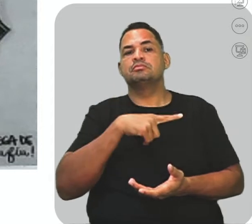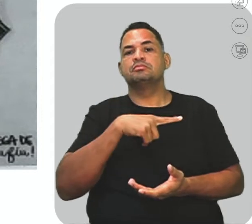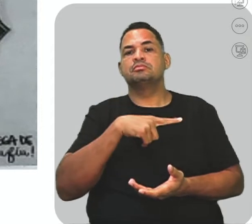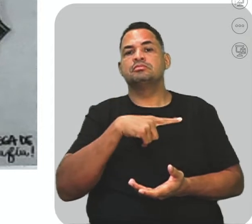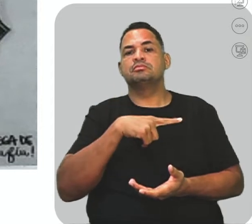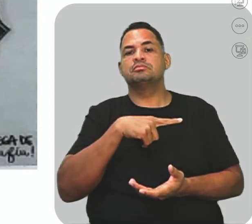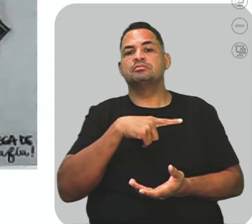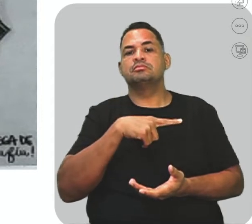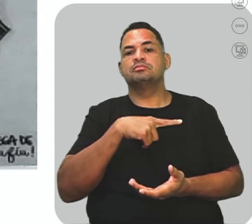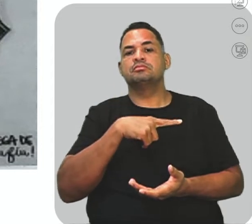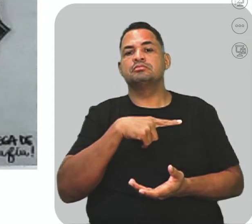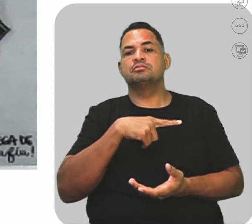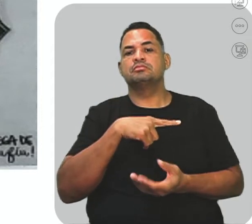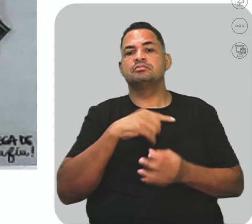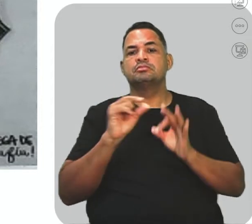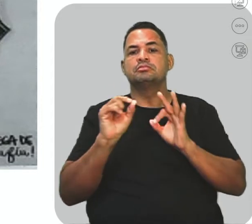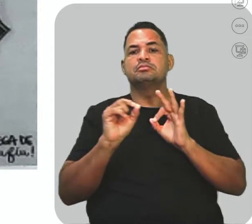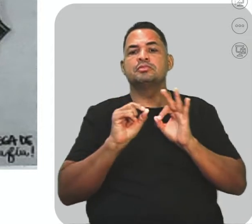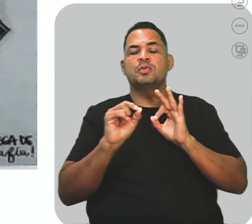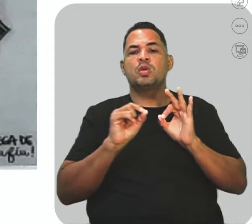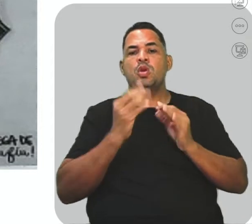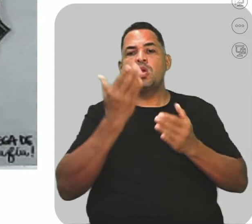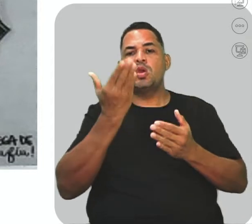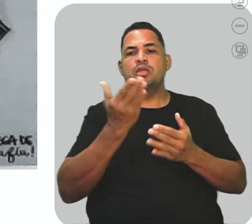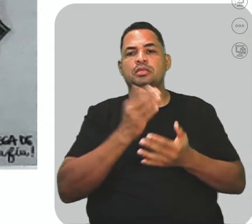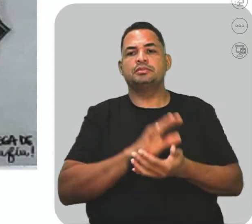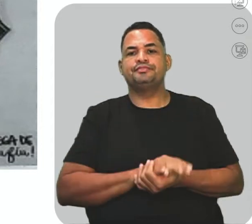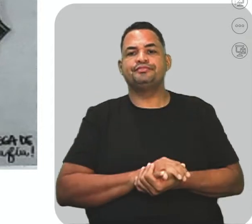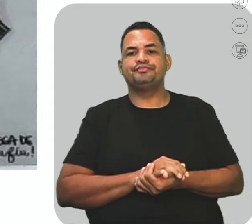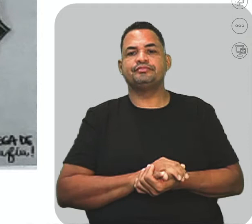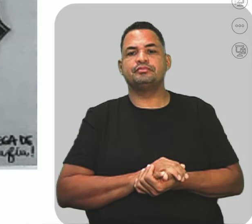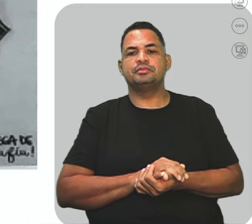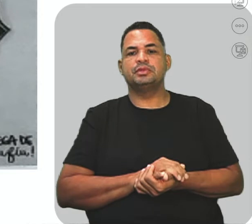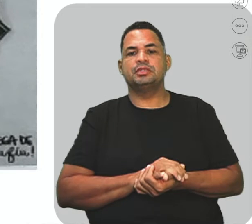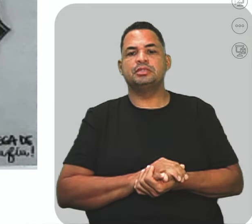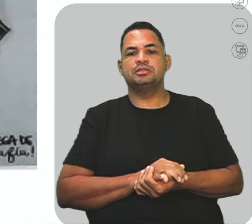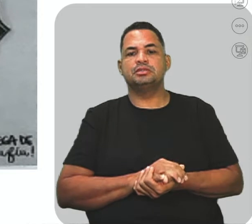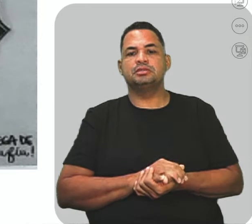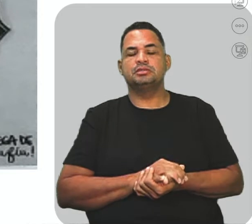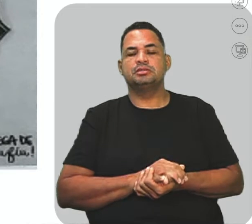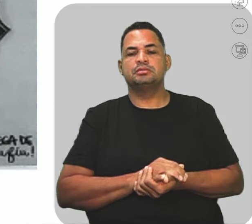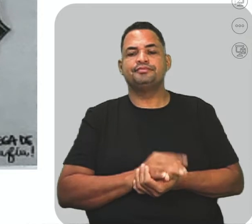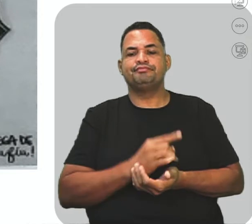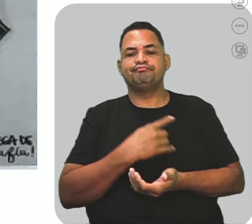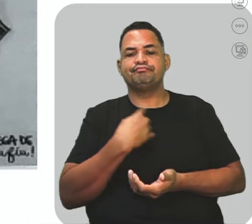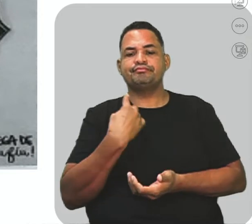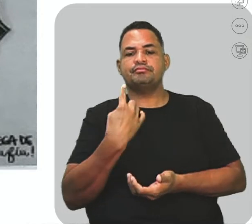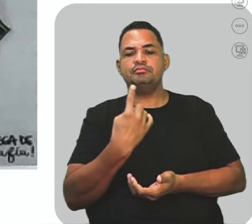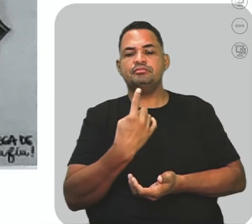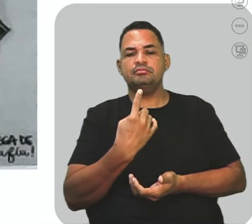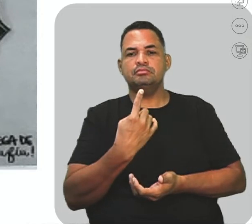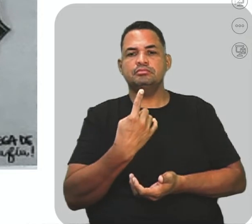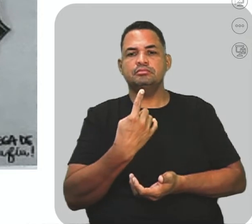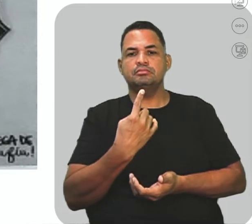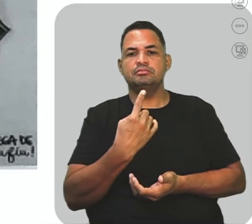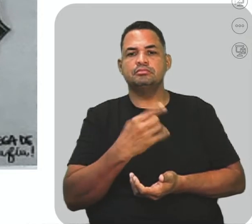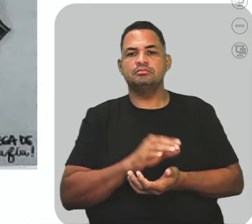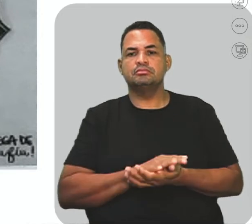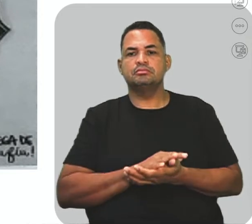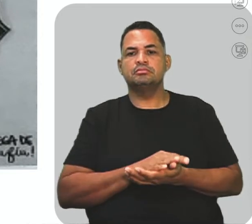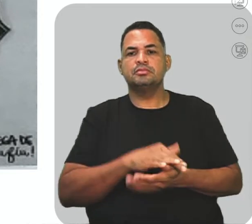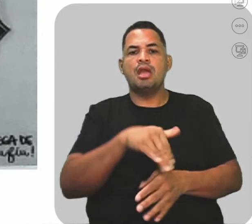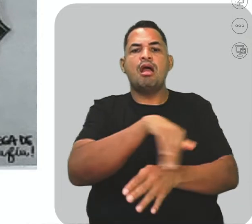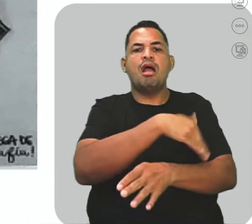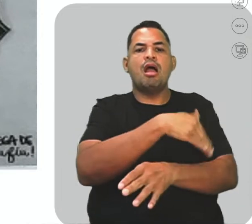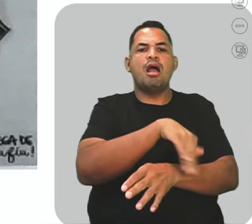de construção, na verdade, né? Neste gênero. Para nós, a rua é